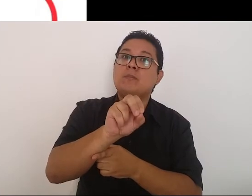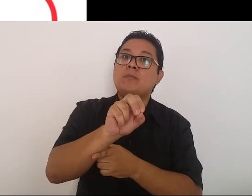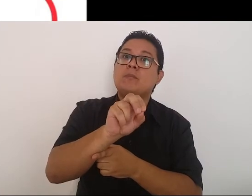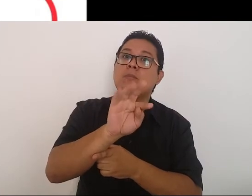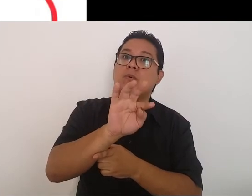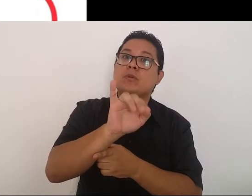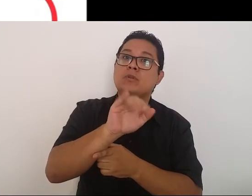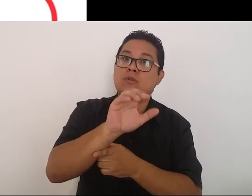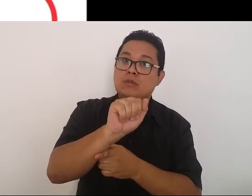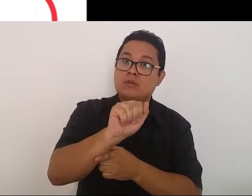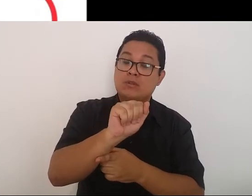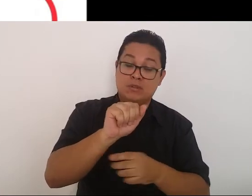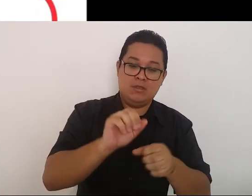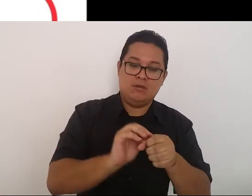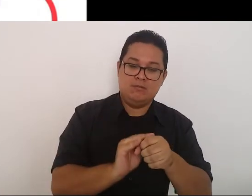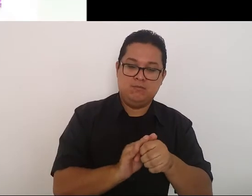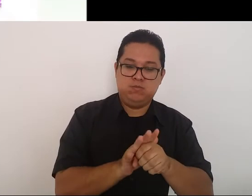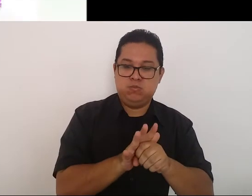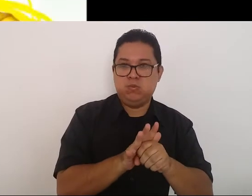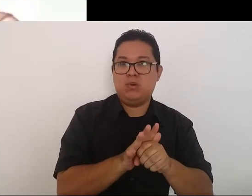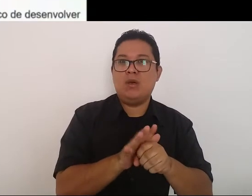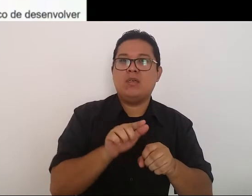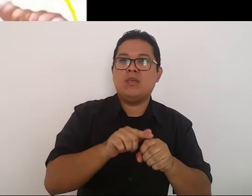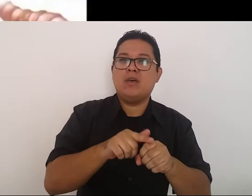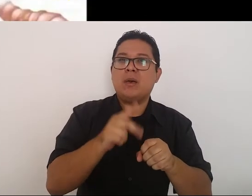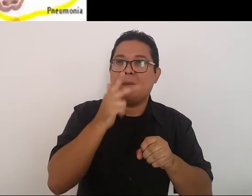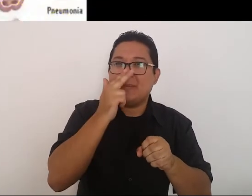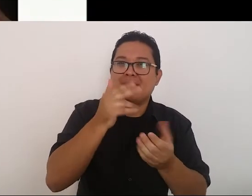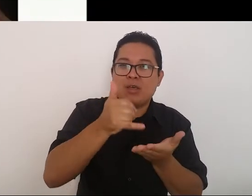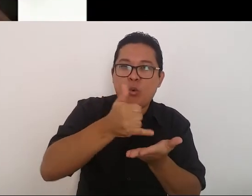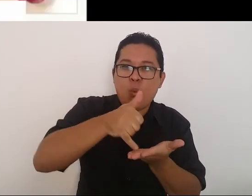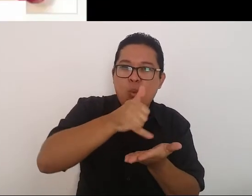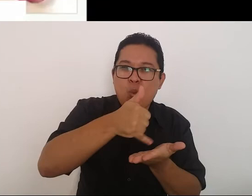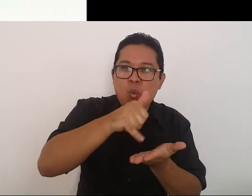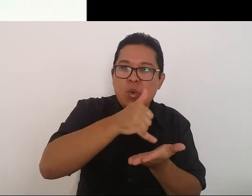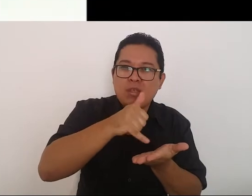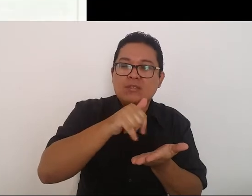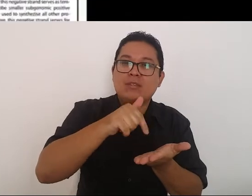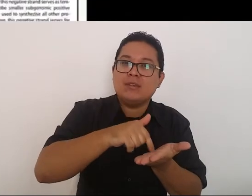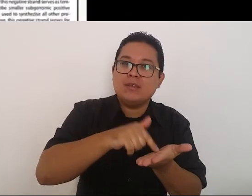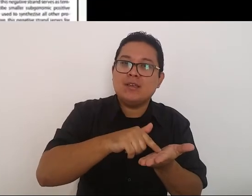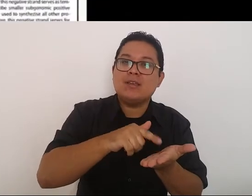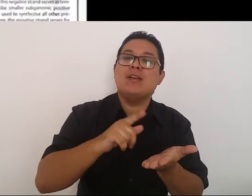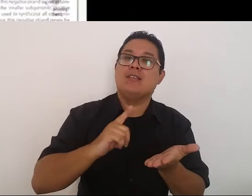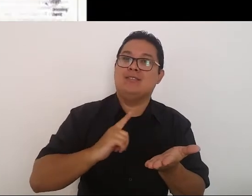tá? Na membrana, mas o vírus tem membrana, professor? Olha